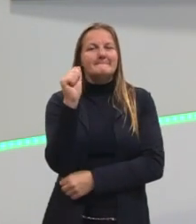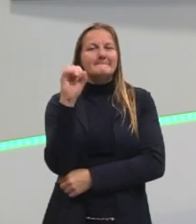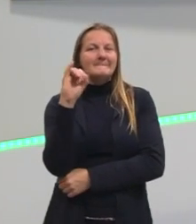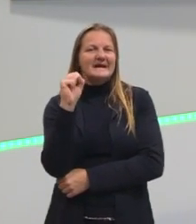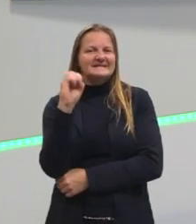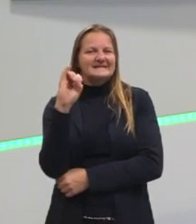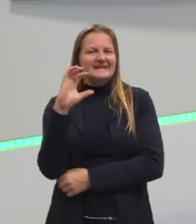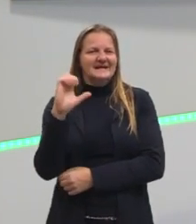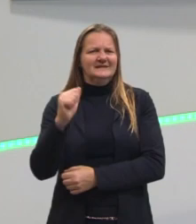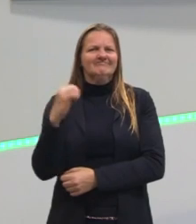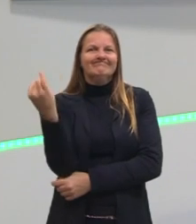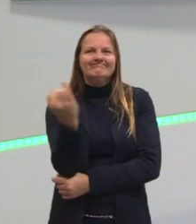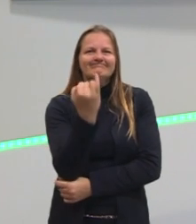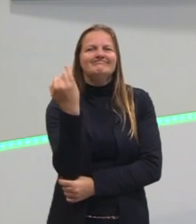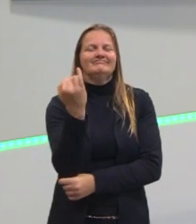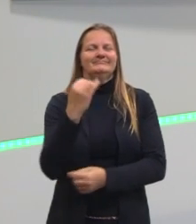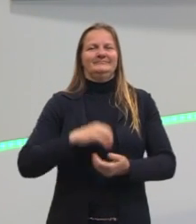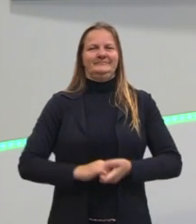operações fundamentais